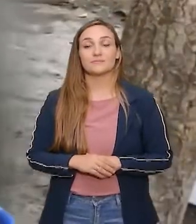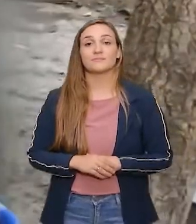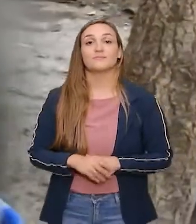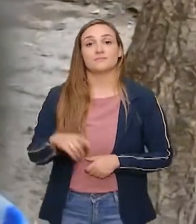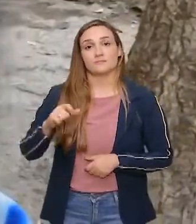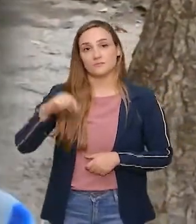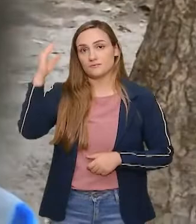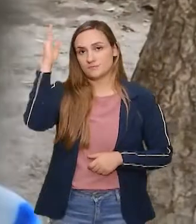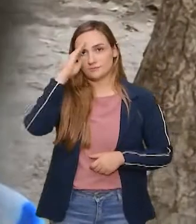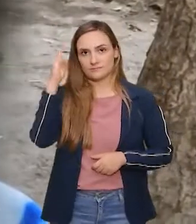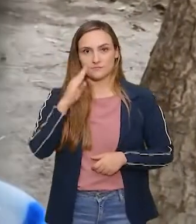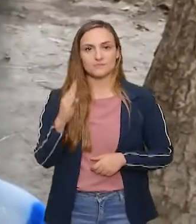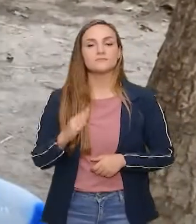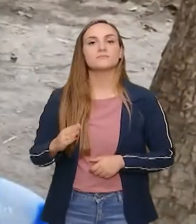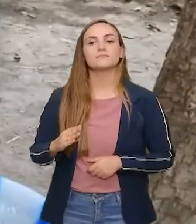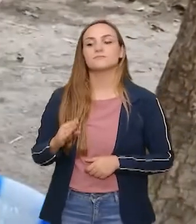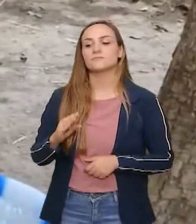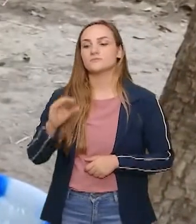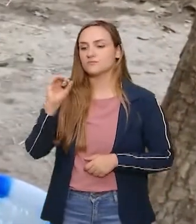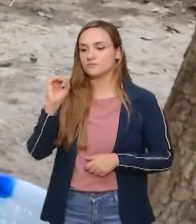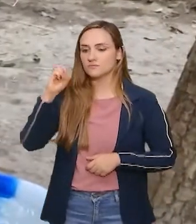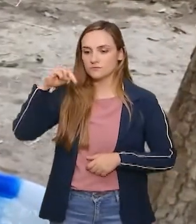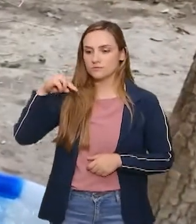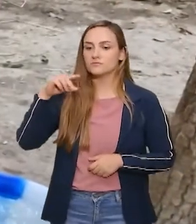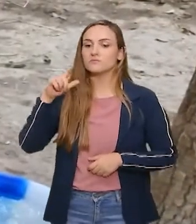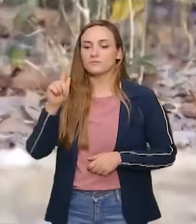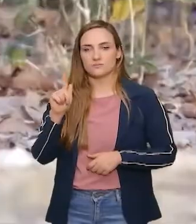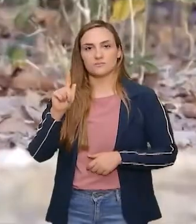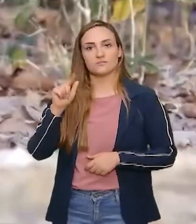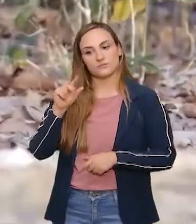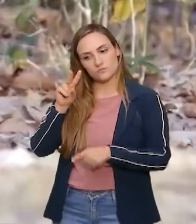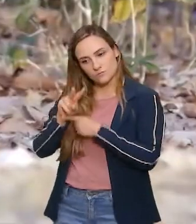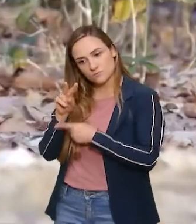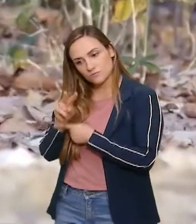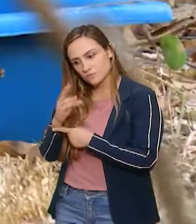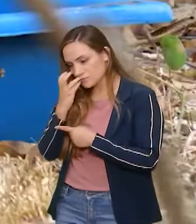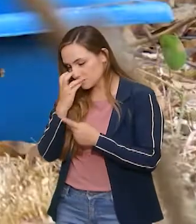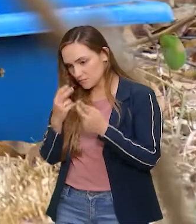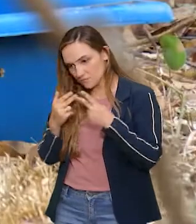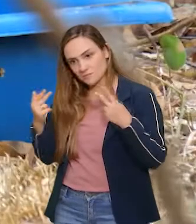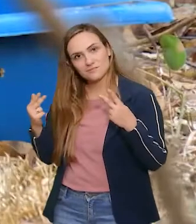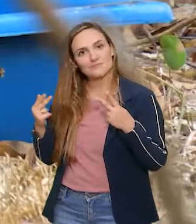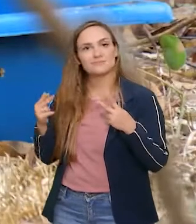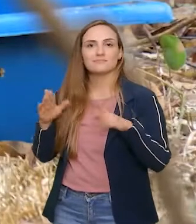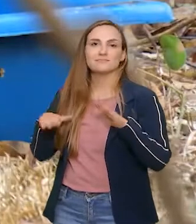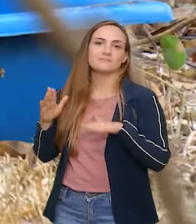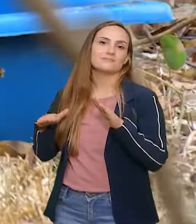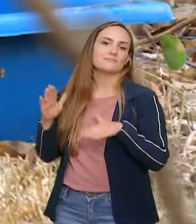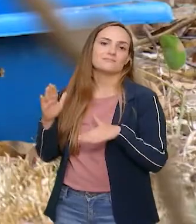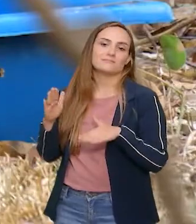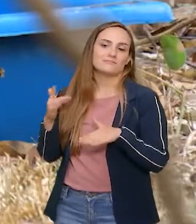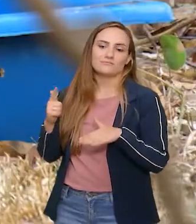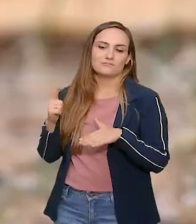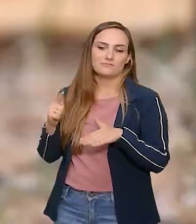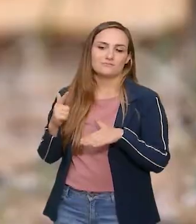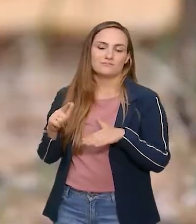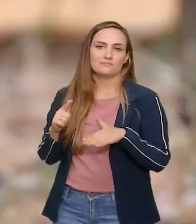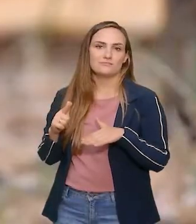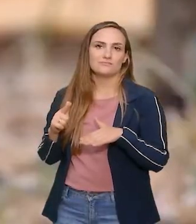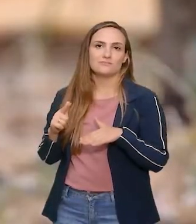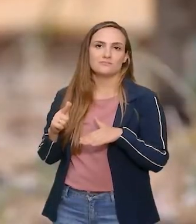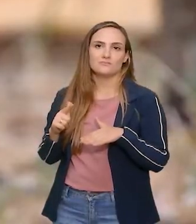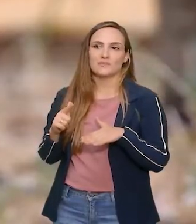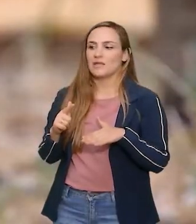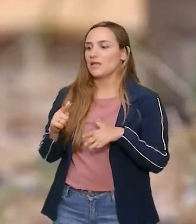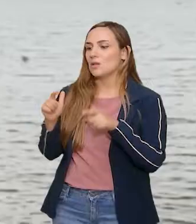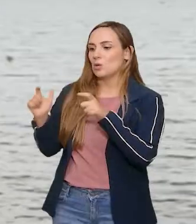No Brasil, organizações que atuam no combate aos maus-tratos e na proteção da vida animal são muitas vezes ausentes de